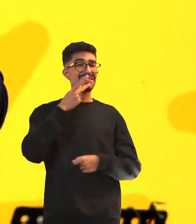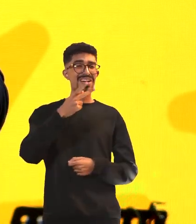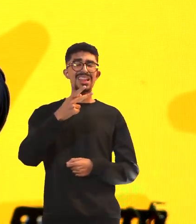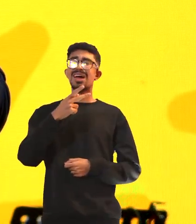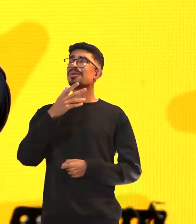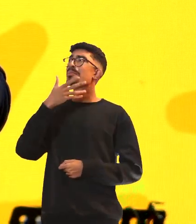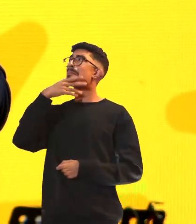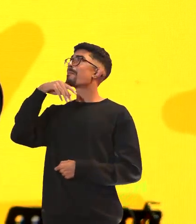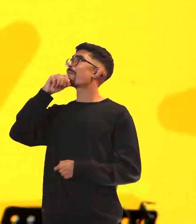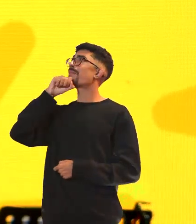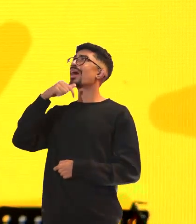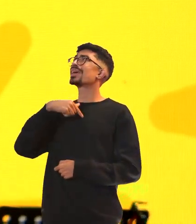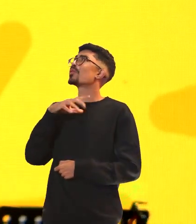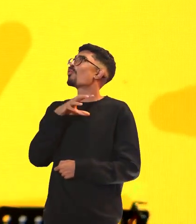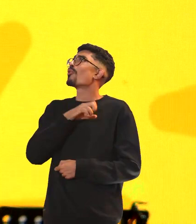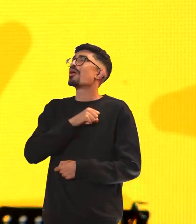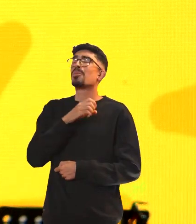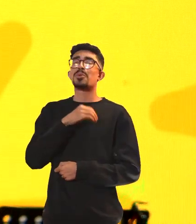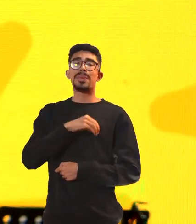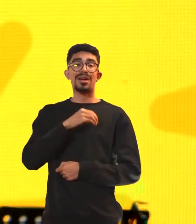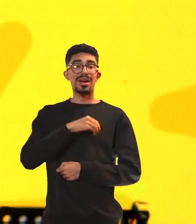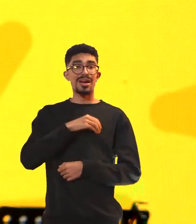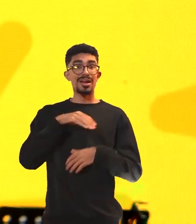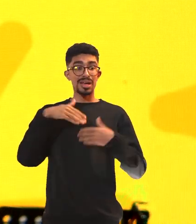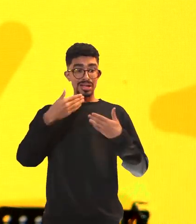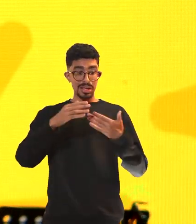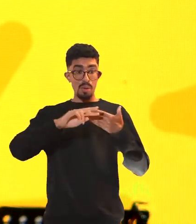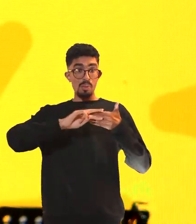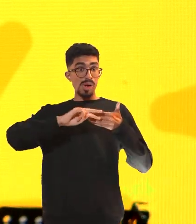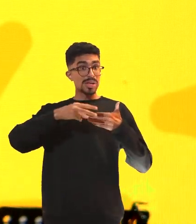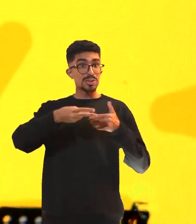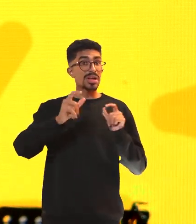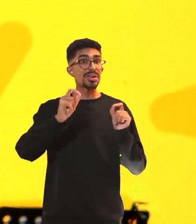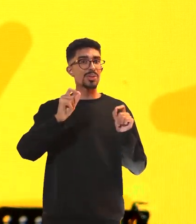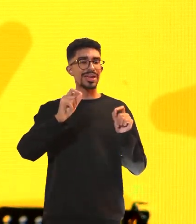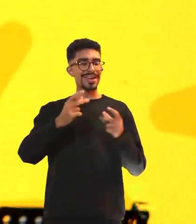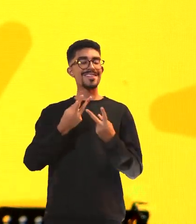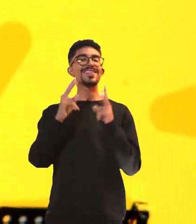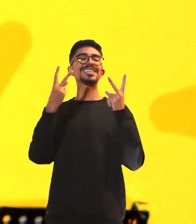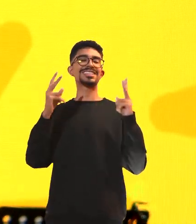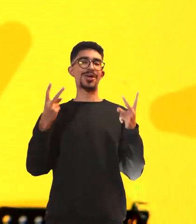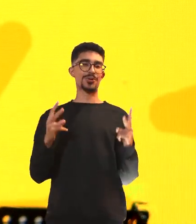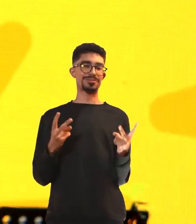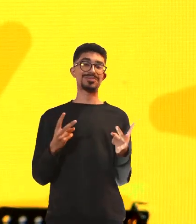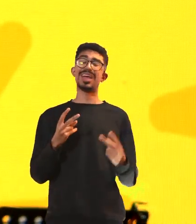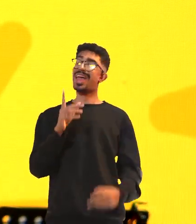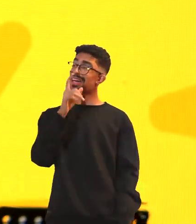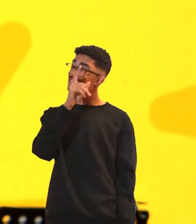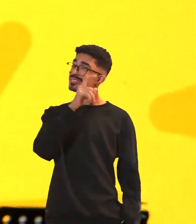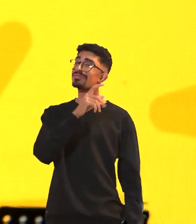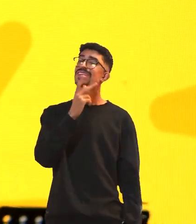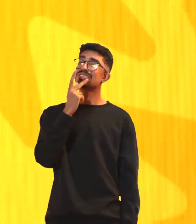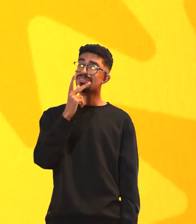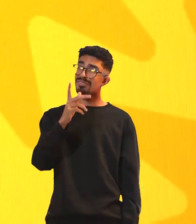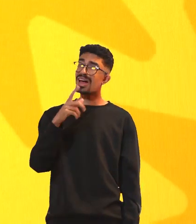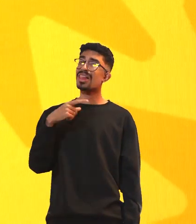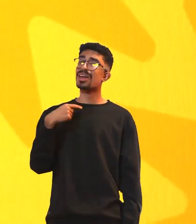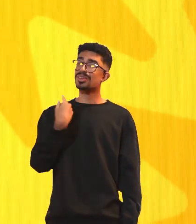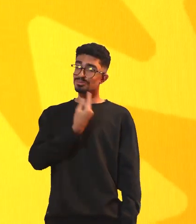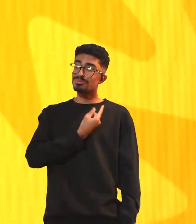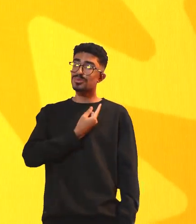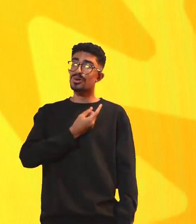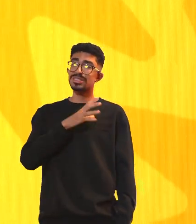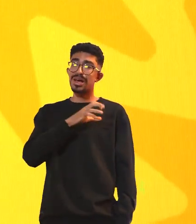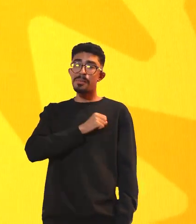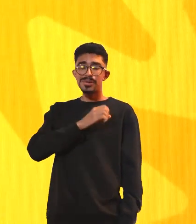isso. Mas se você não consegue dizer não para aquilo, aquilo se tornou um ídolo, você ama aquilo. E quando você